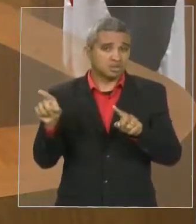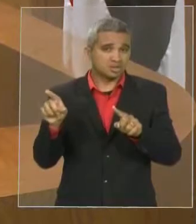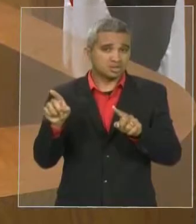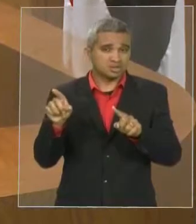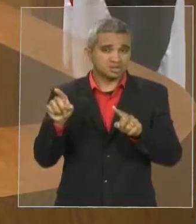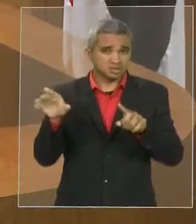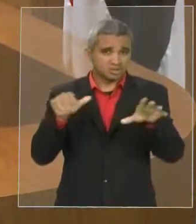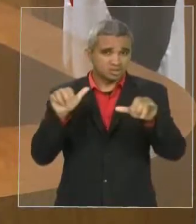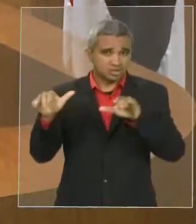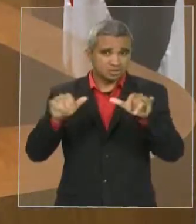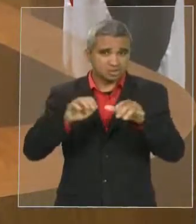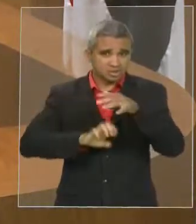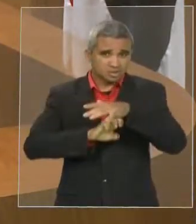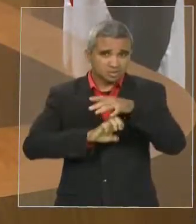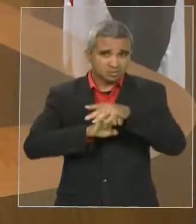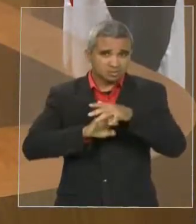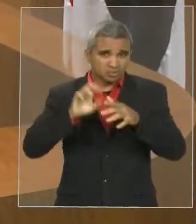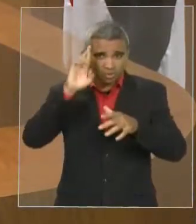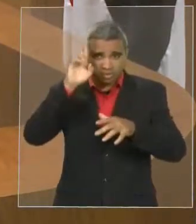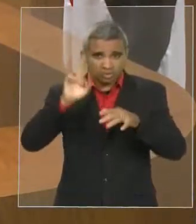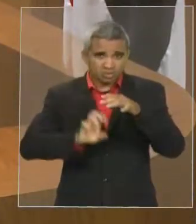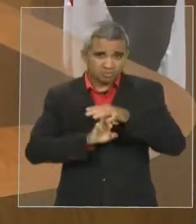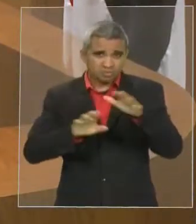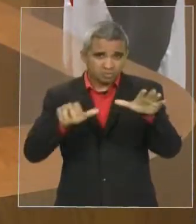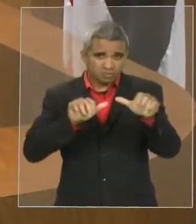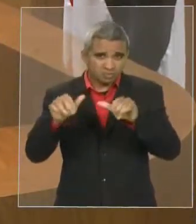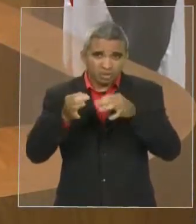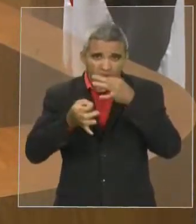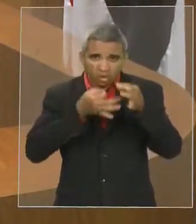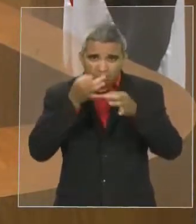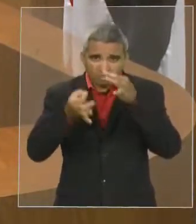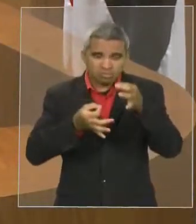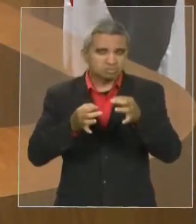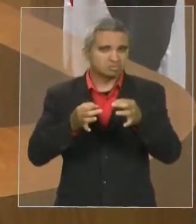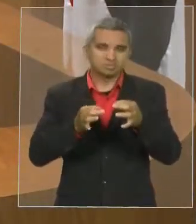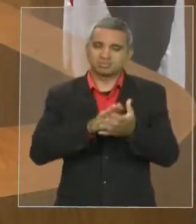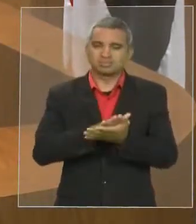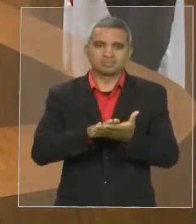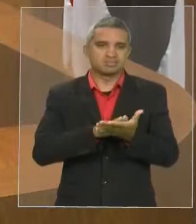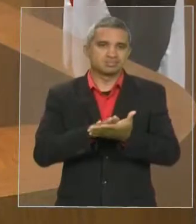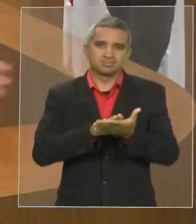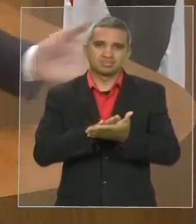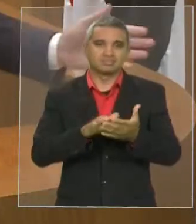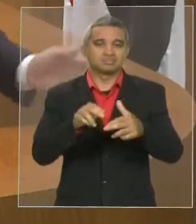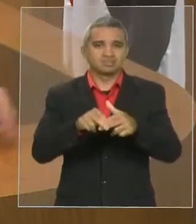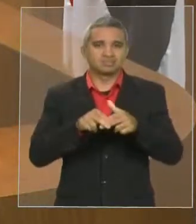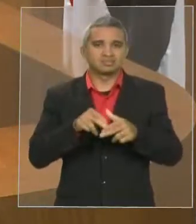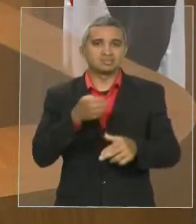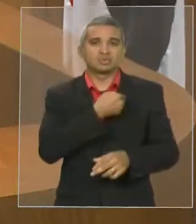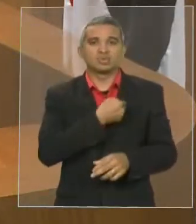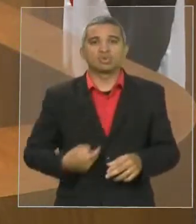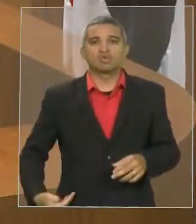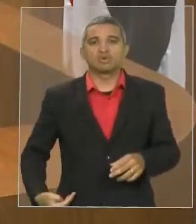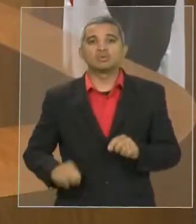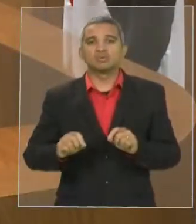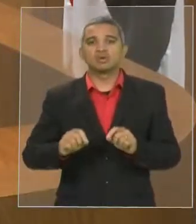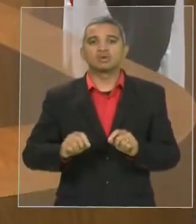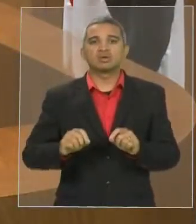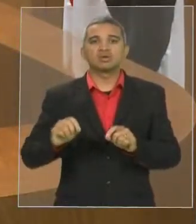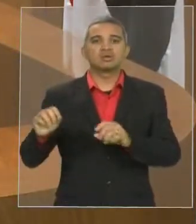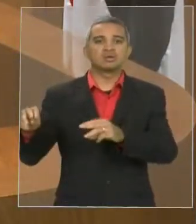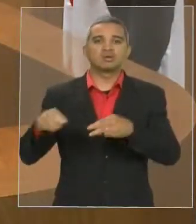isso que o governo do Estado utiliza-se das medidas provisórias, porque na medida provisória não há discussão.